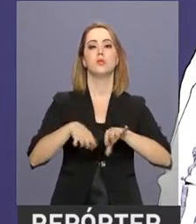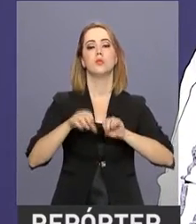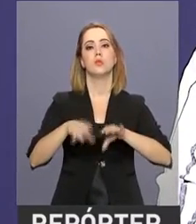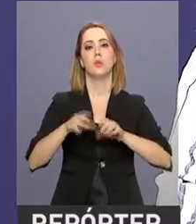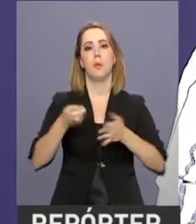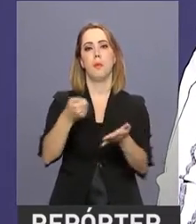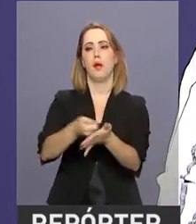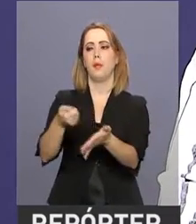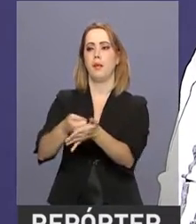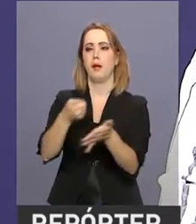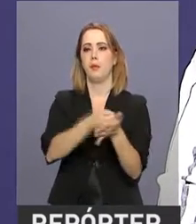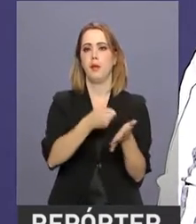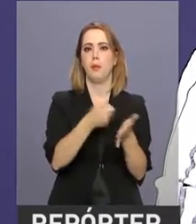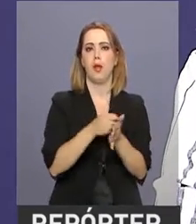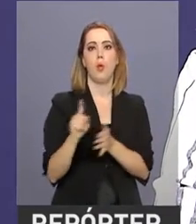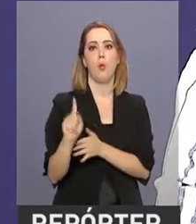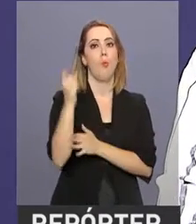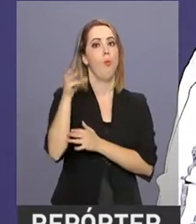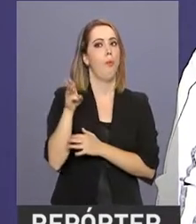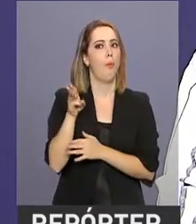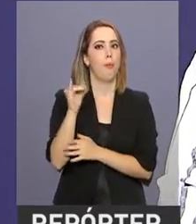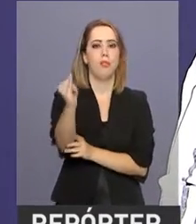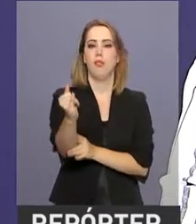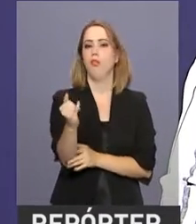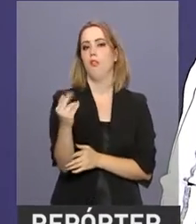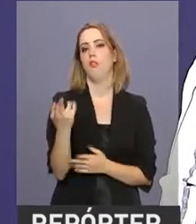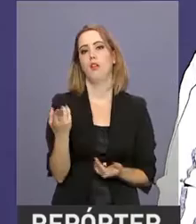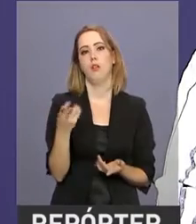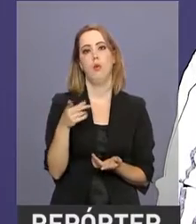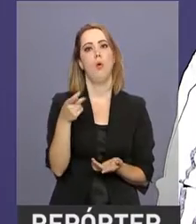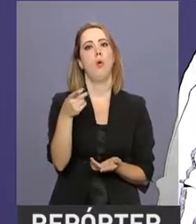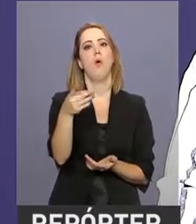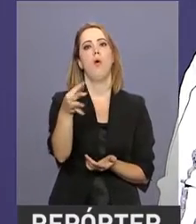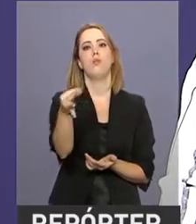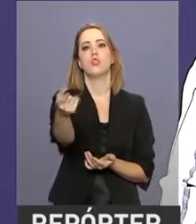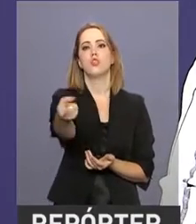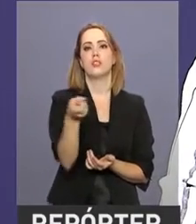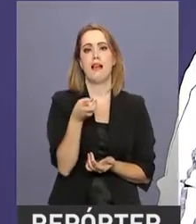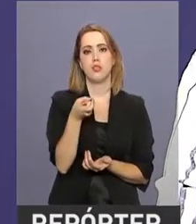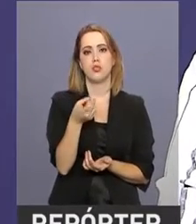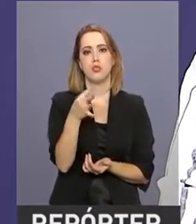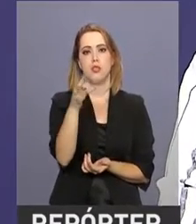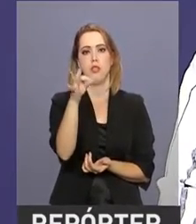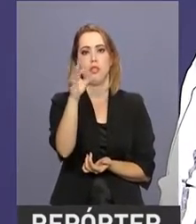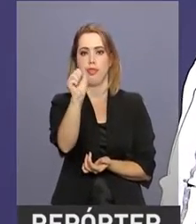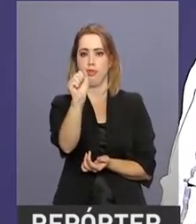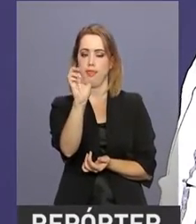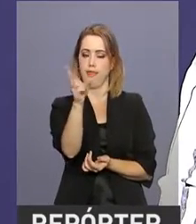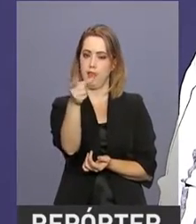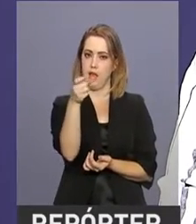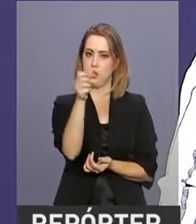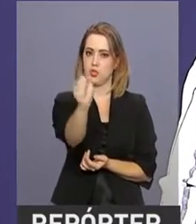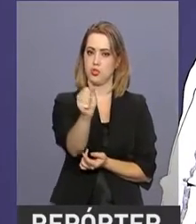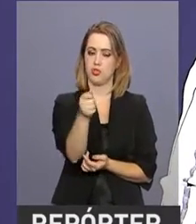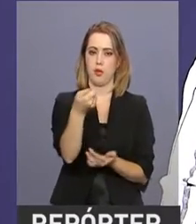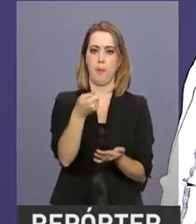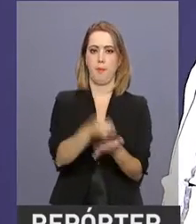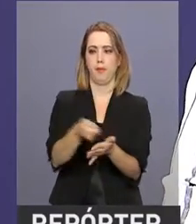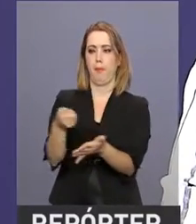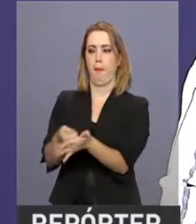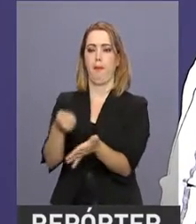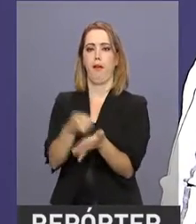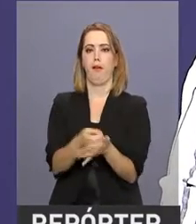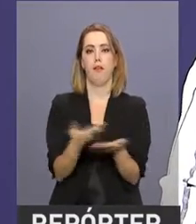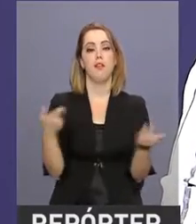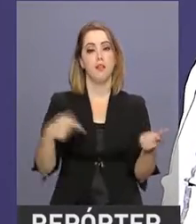ministério da educação pagou 1 bilhão e 700 milhões de taxas de administração para o banco do brasil e para a caixa econômica federal e no